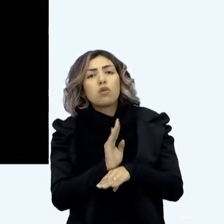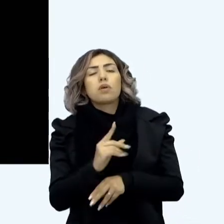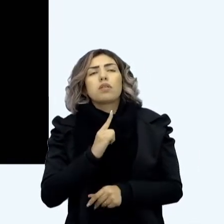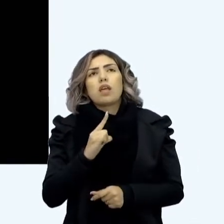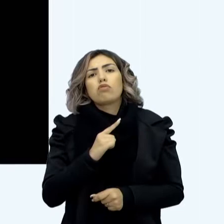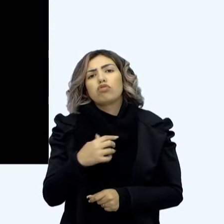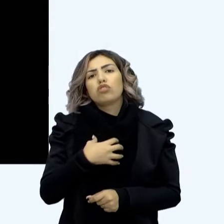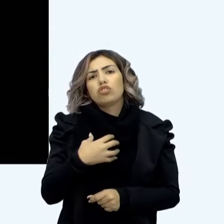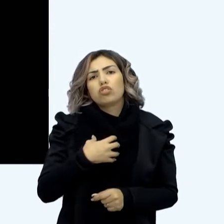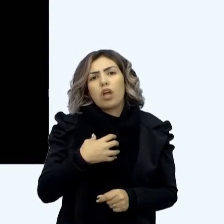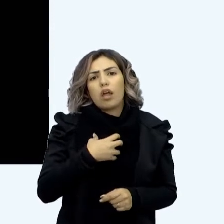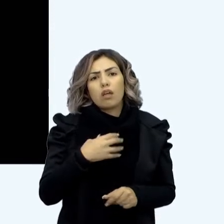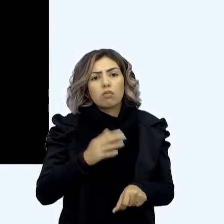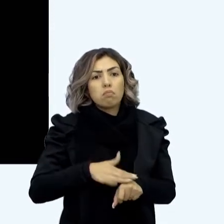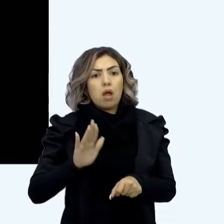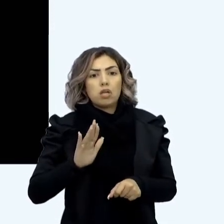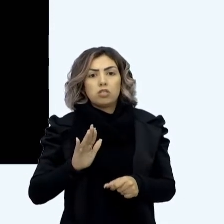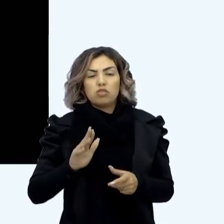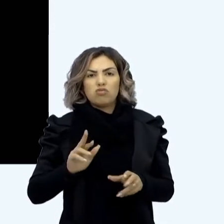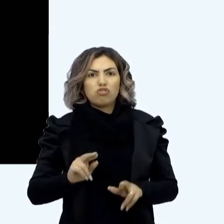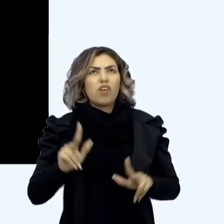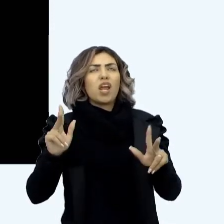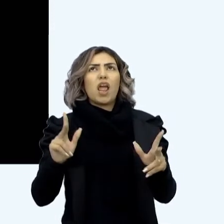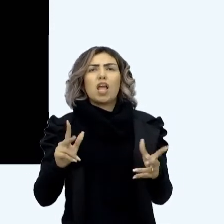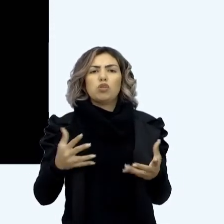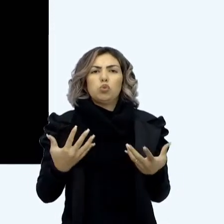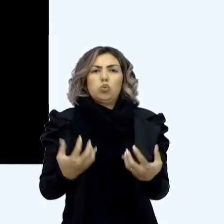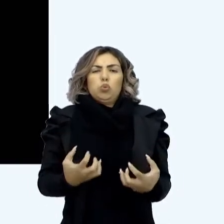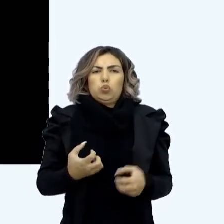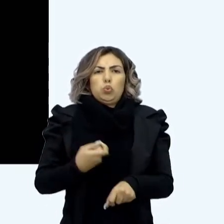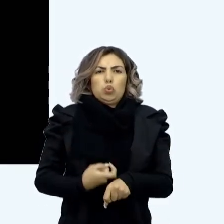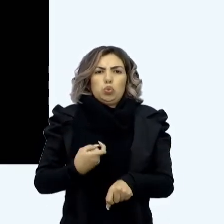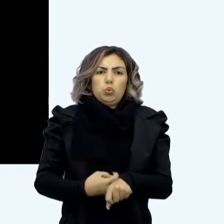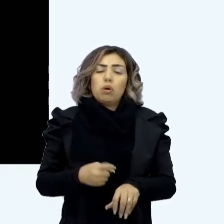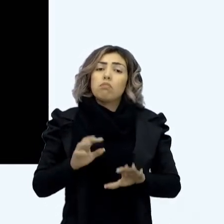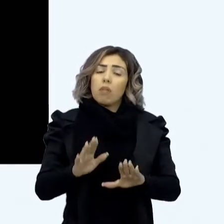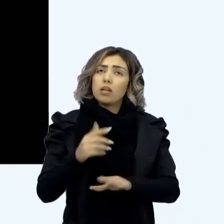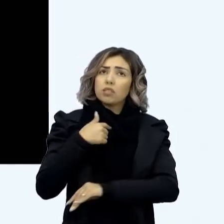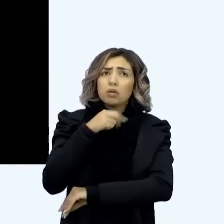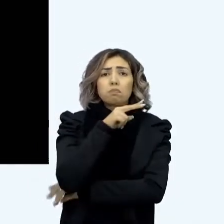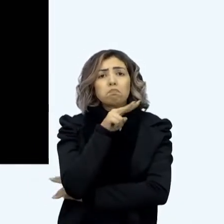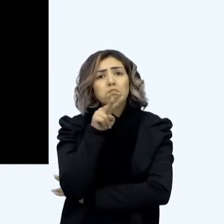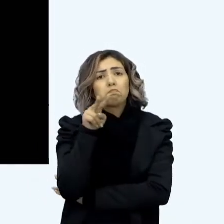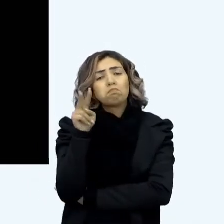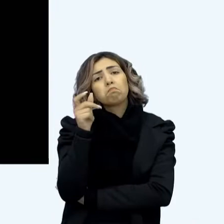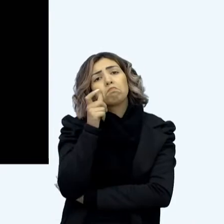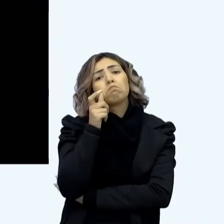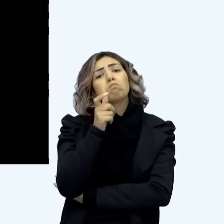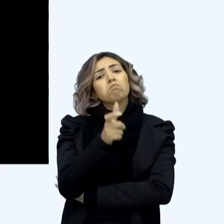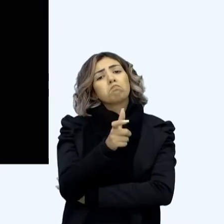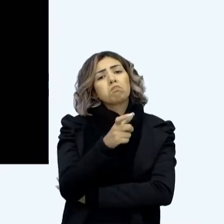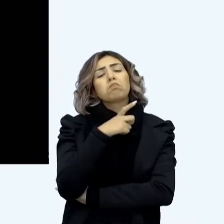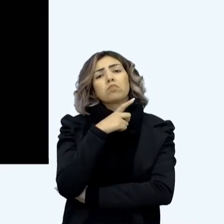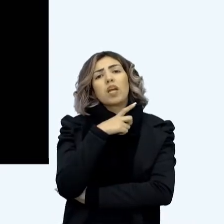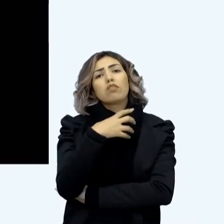assim mais enrijecida, eu achei interessante como alguns articulavam maneiras